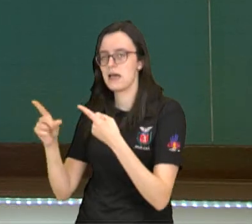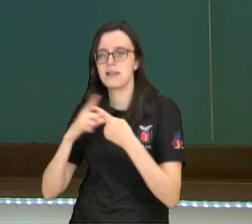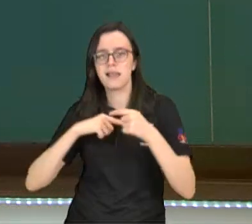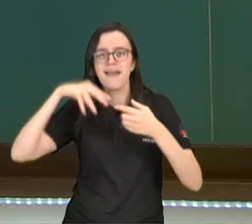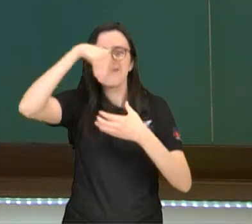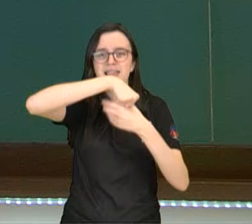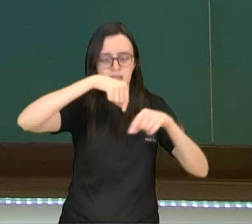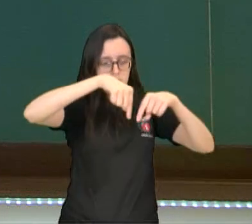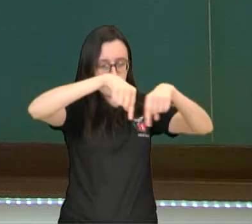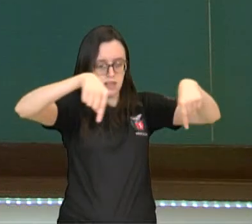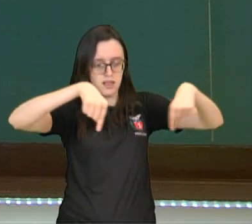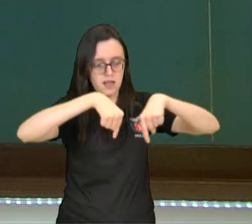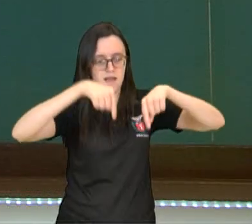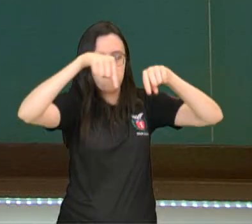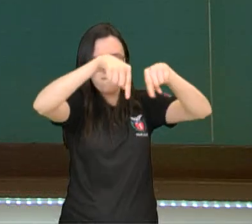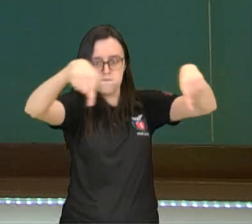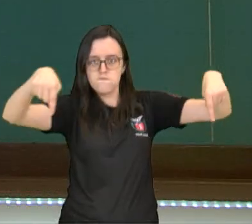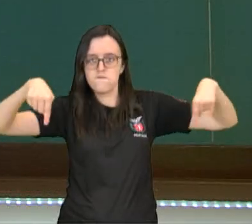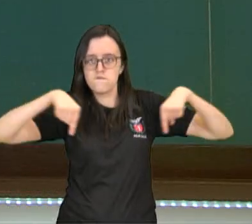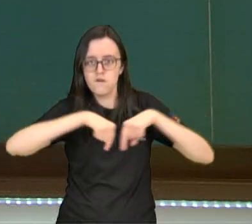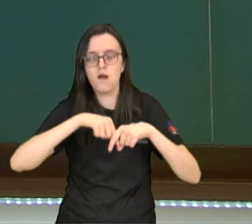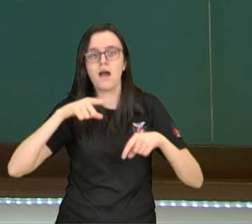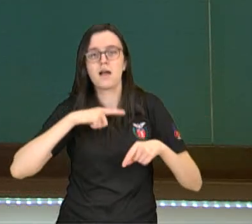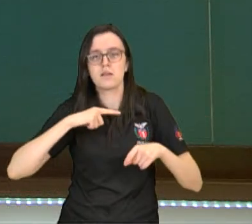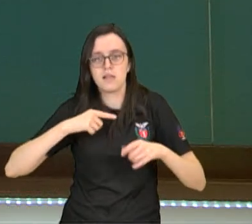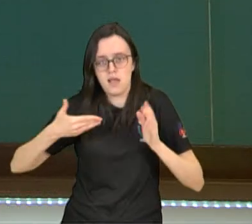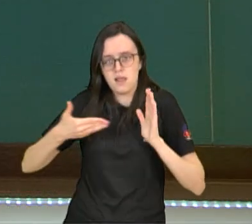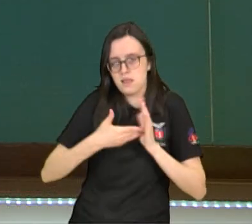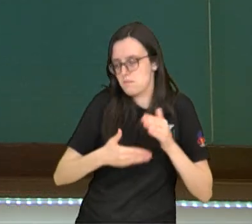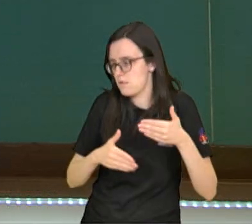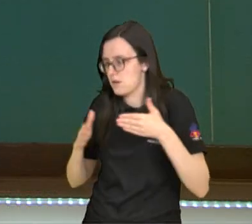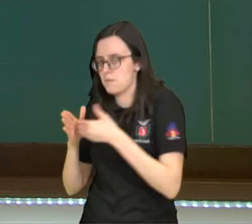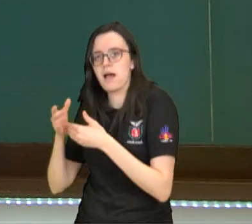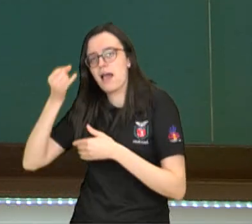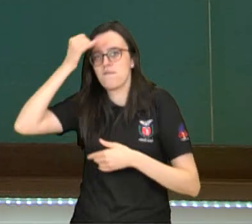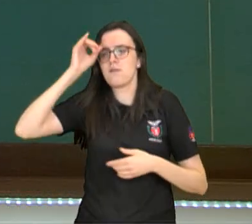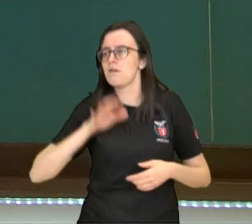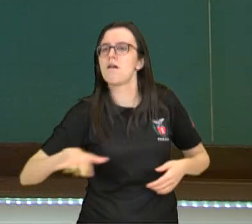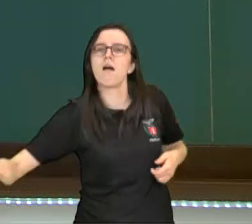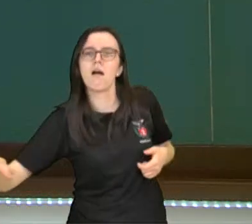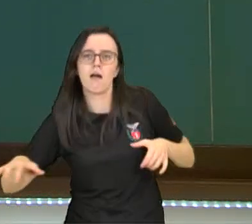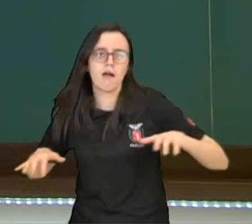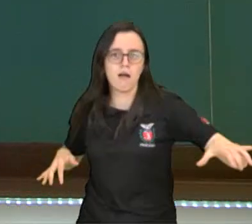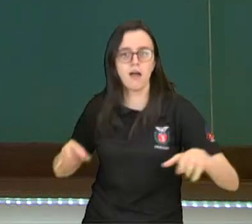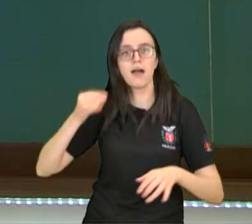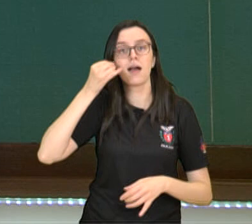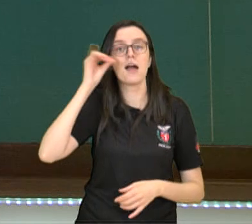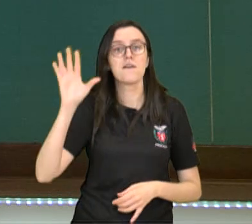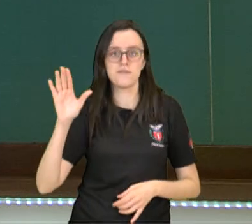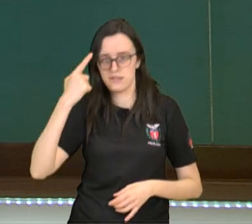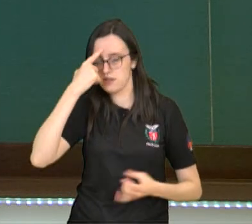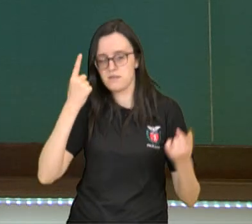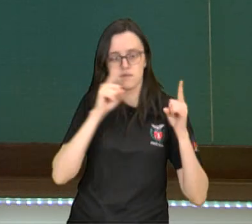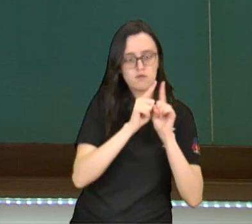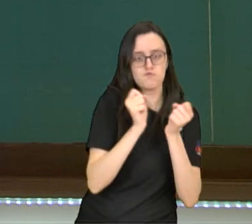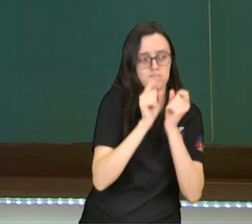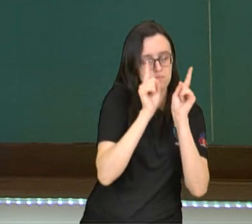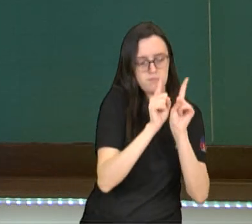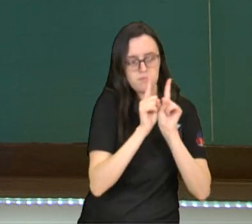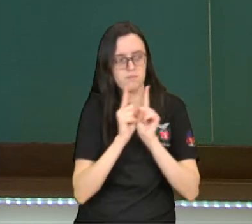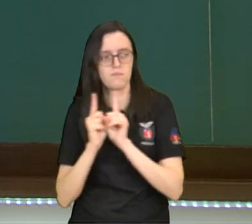círculo, e toda a movimentação tinha o limite do tronco, do corpo, para não invadir o espaço do colega que estava ao lado, do casal que estava ao